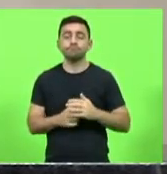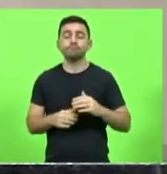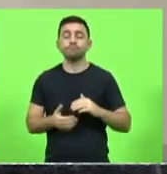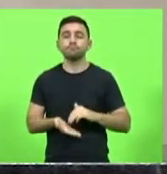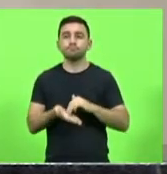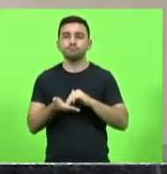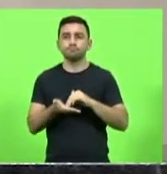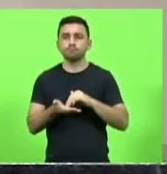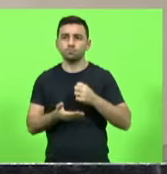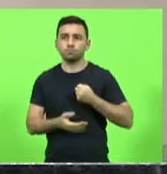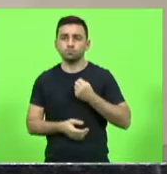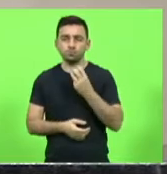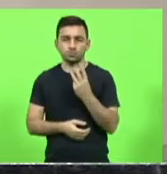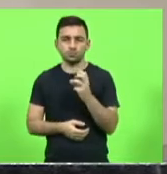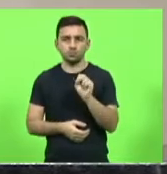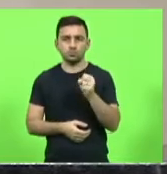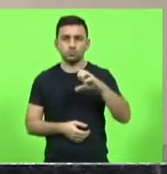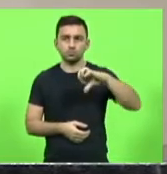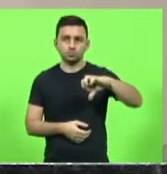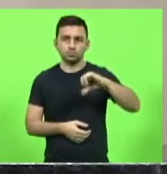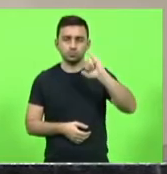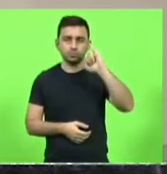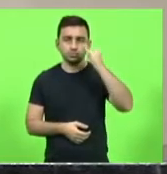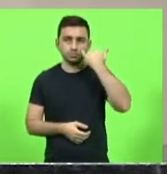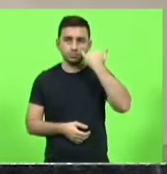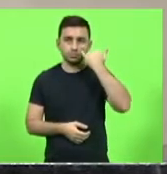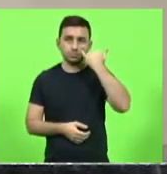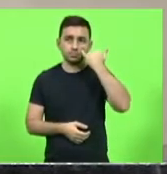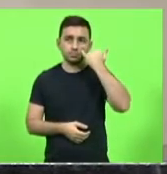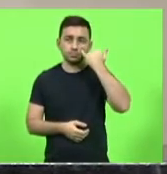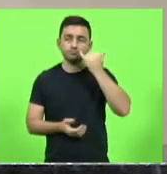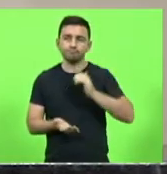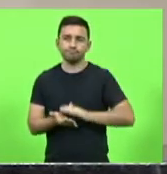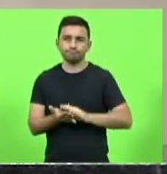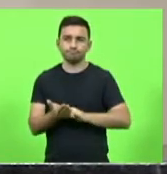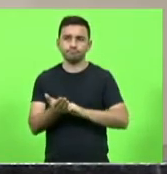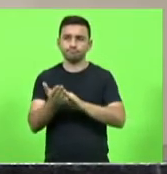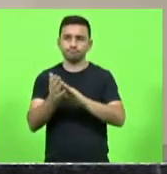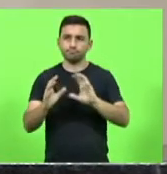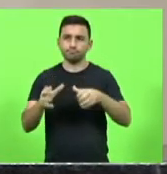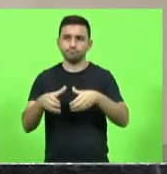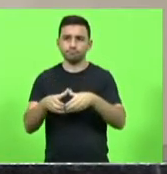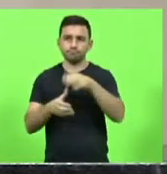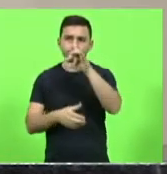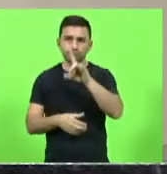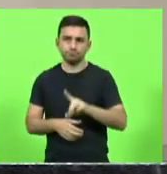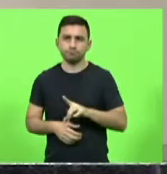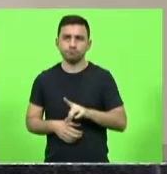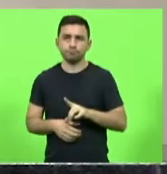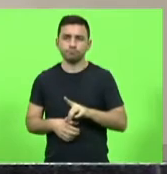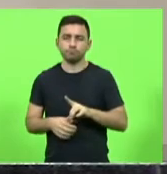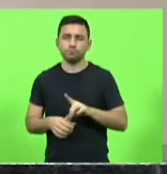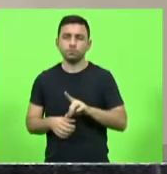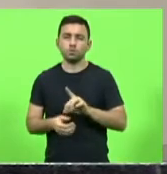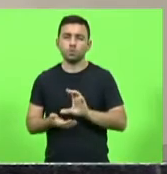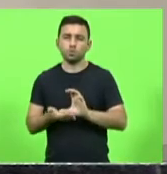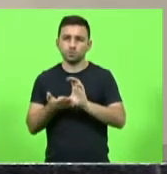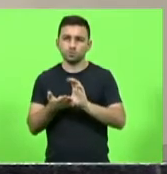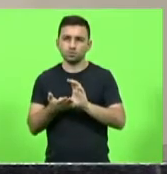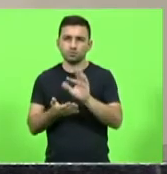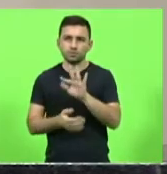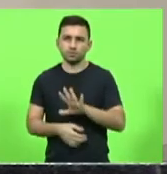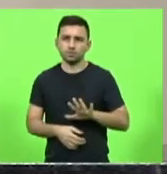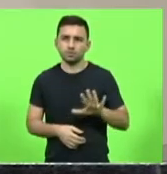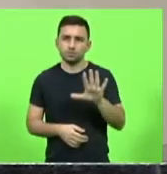Moção 389, autor deputado Jessé Lopes, manifestando aplausos aos membros da diretoria executiva e do Conselho Fiscal da Federação